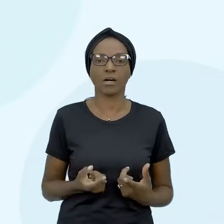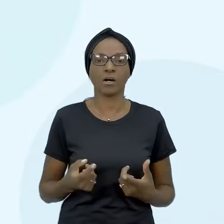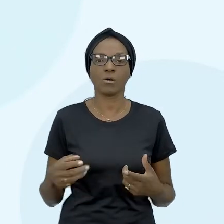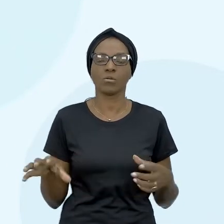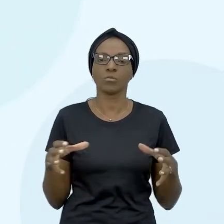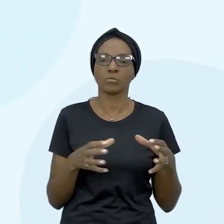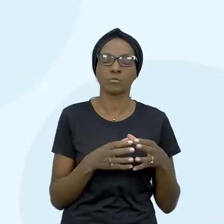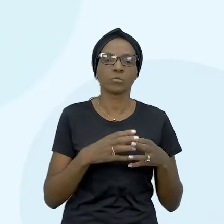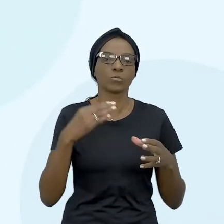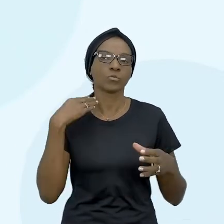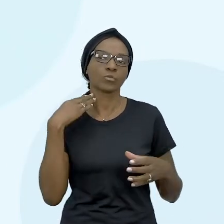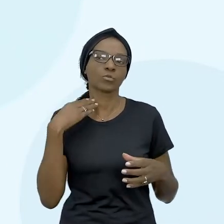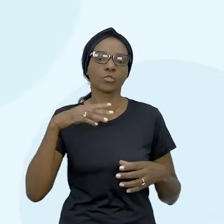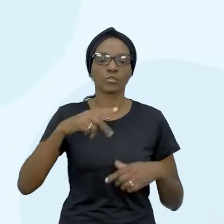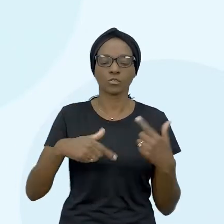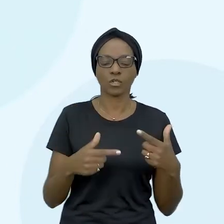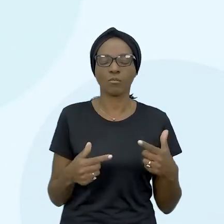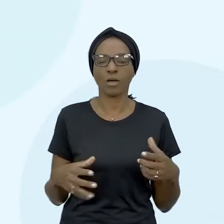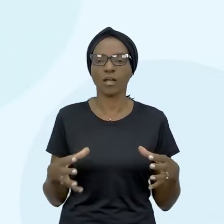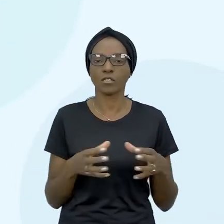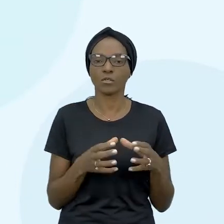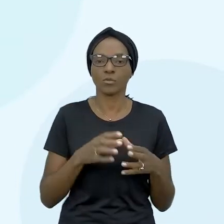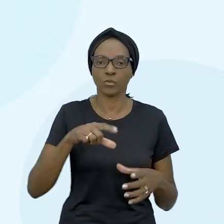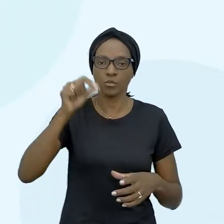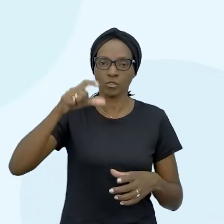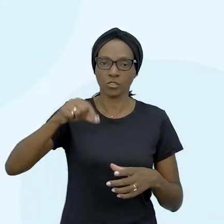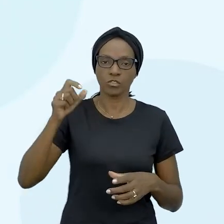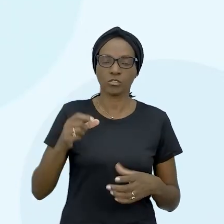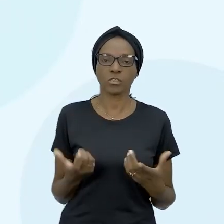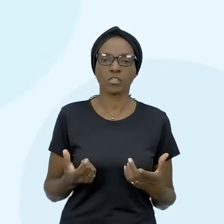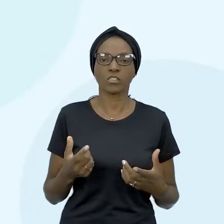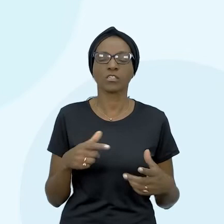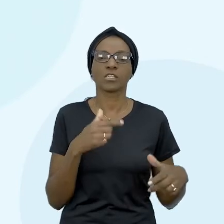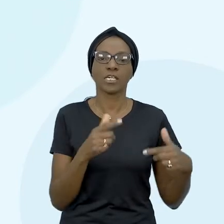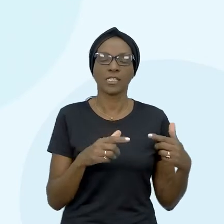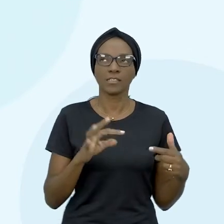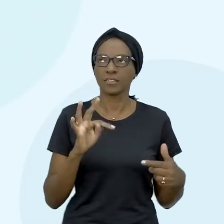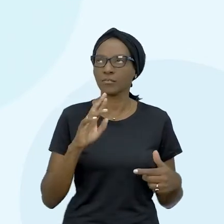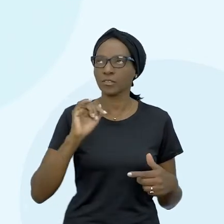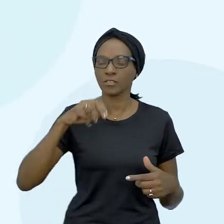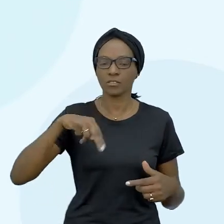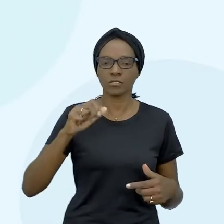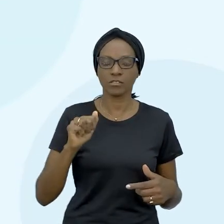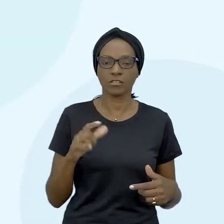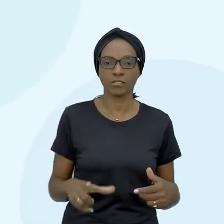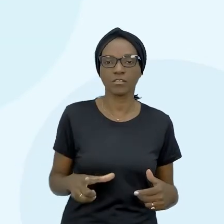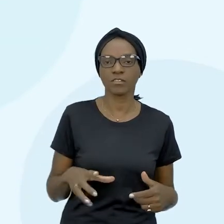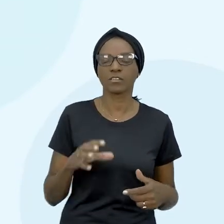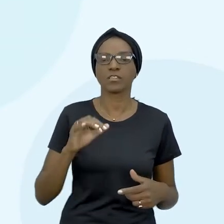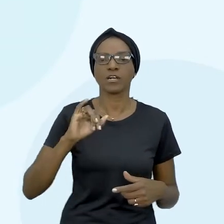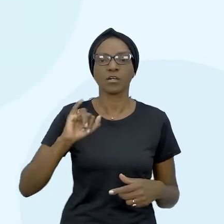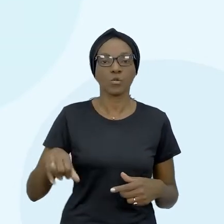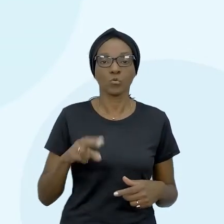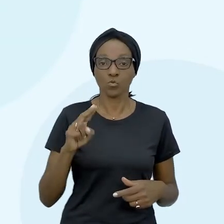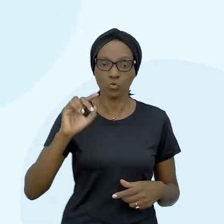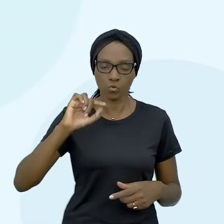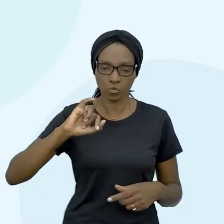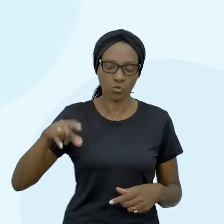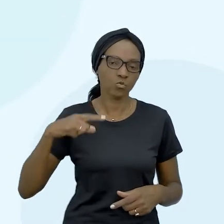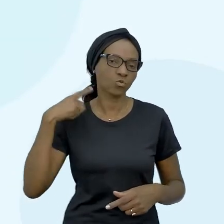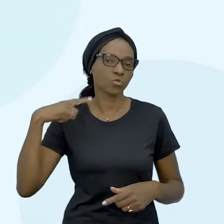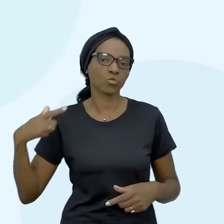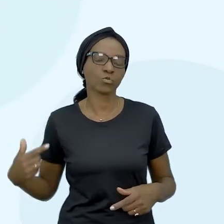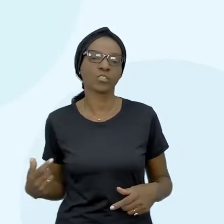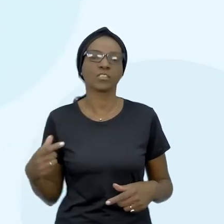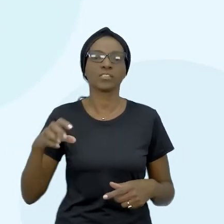Juízes Eleitorais, Tribunais e Juízes Militares e também Tribunais e Juízes dos